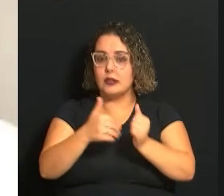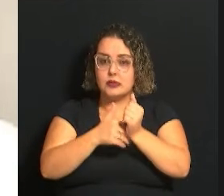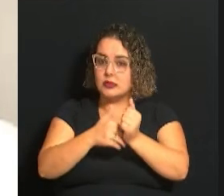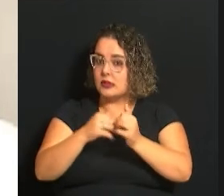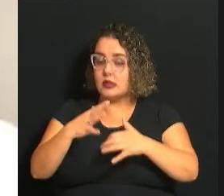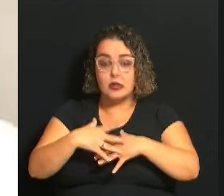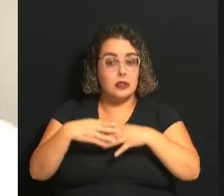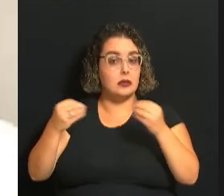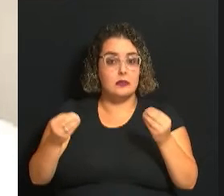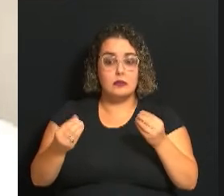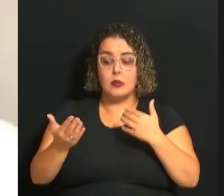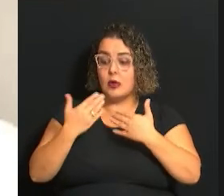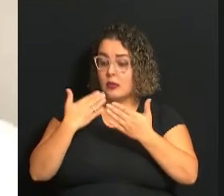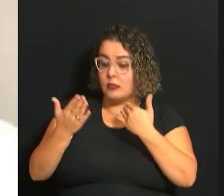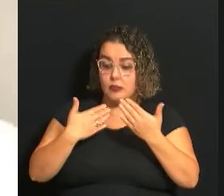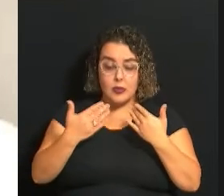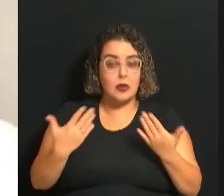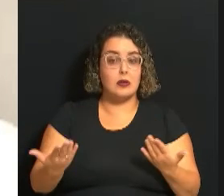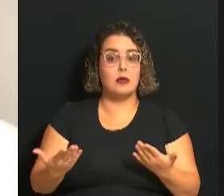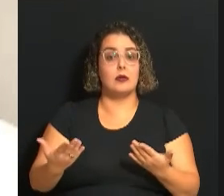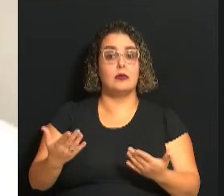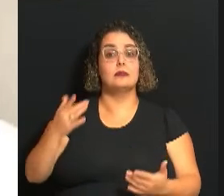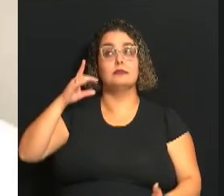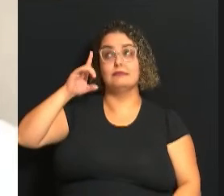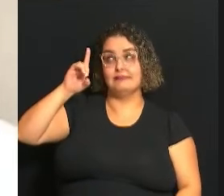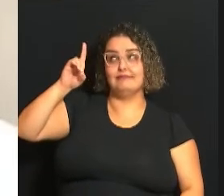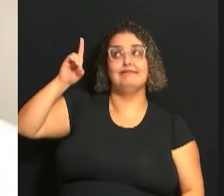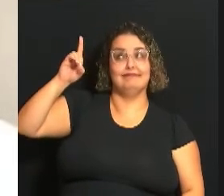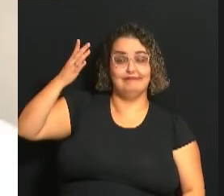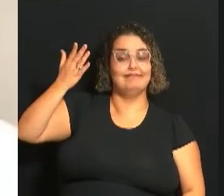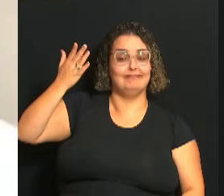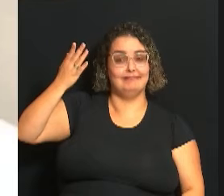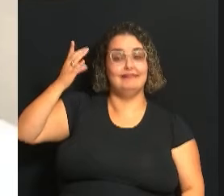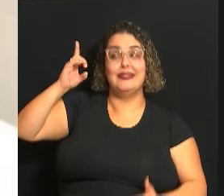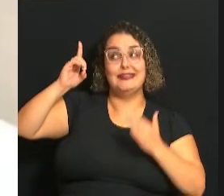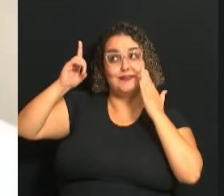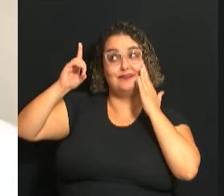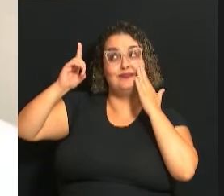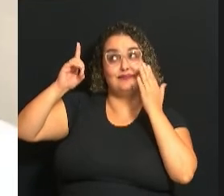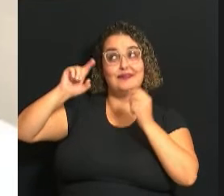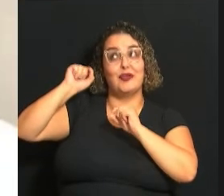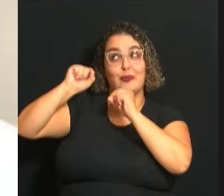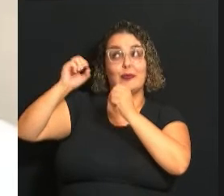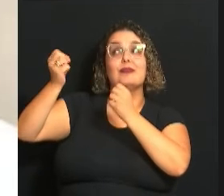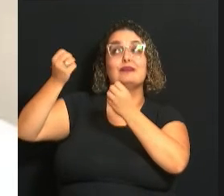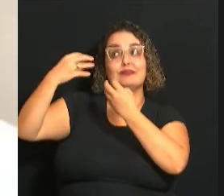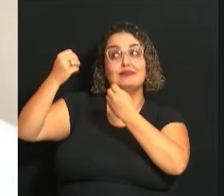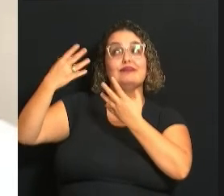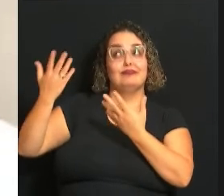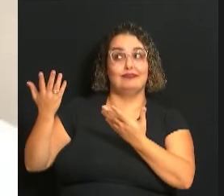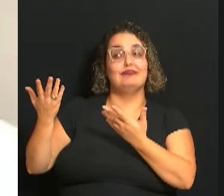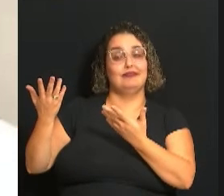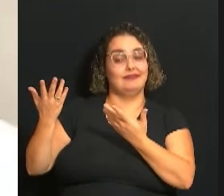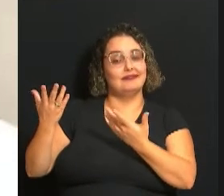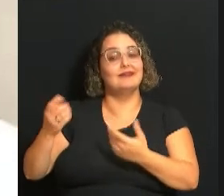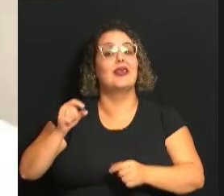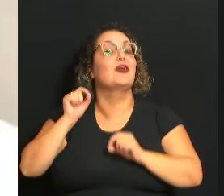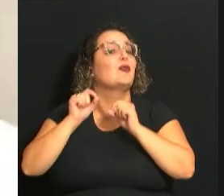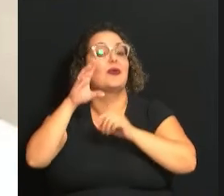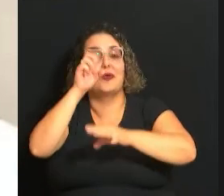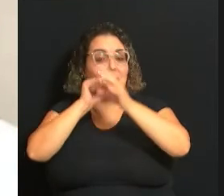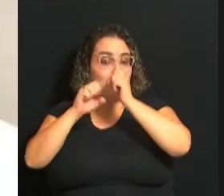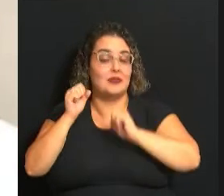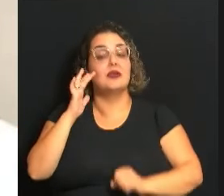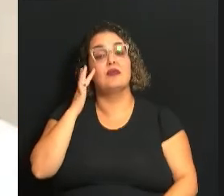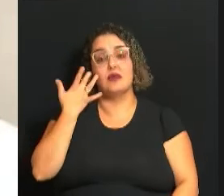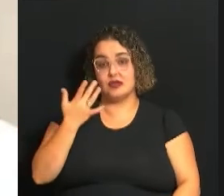muitas conversas, né, com o Papai do Céu, né, de entender o que eu tinha que aprender com isso. Então, uma das coisas que eu acho que eu aprendi,